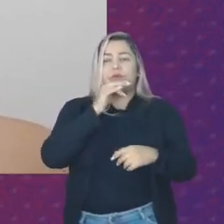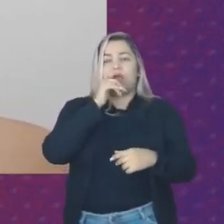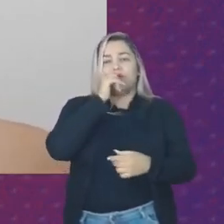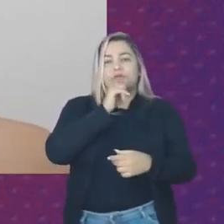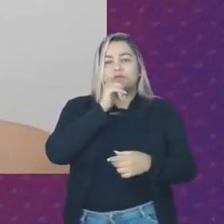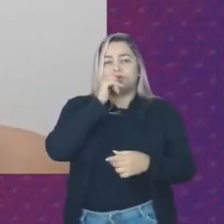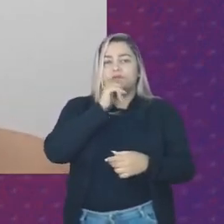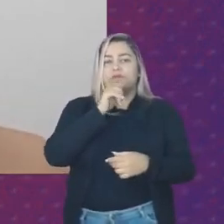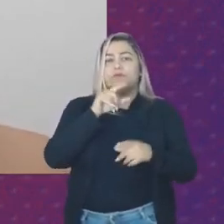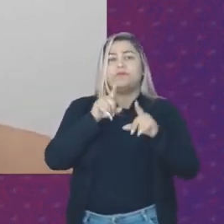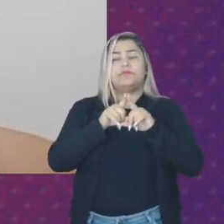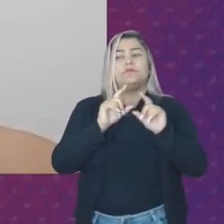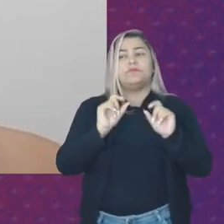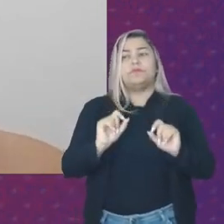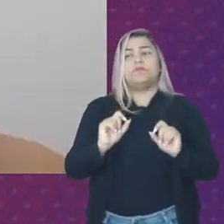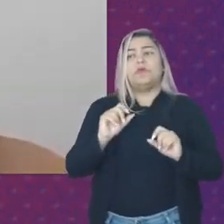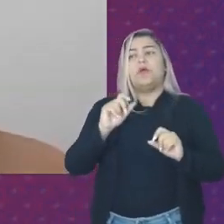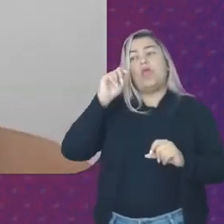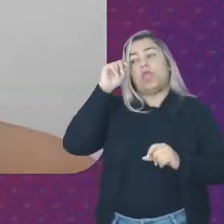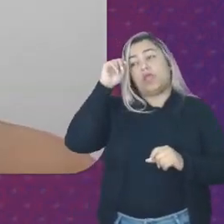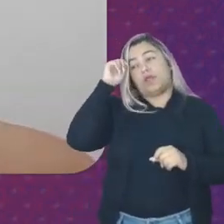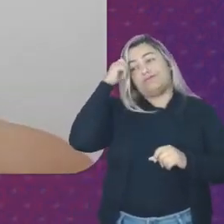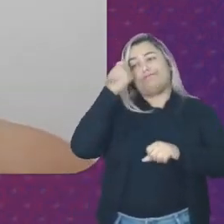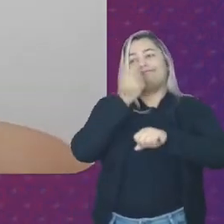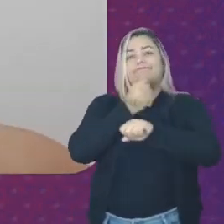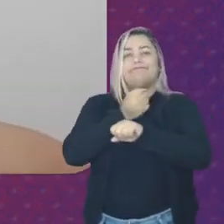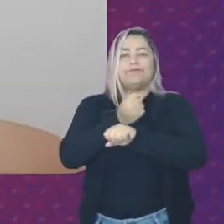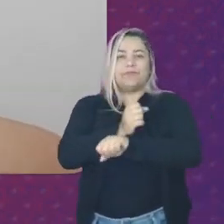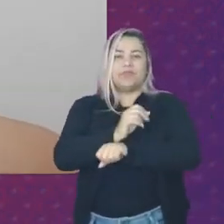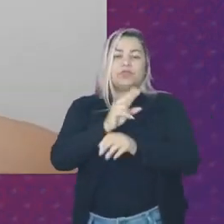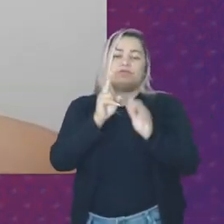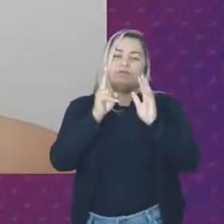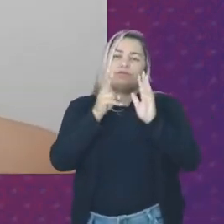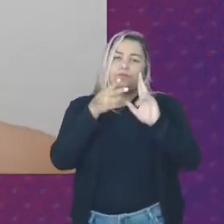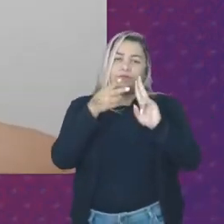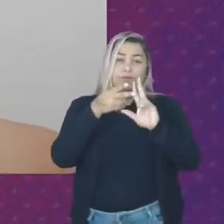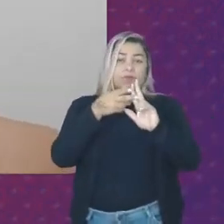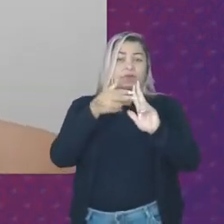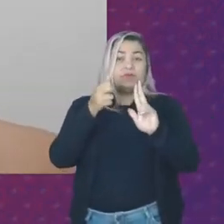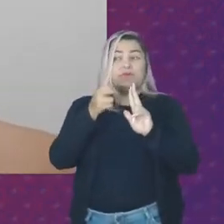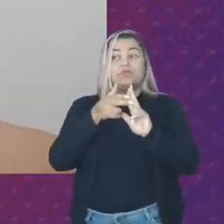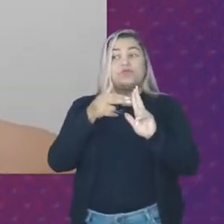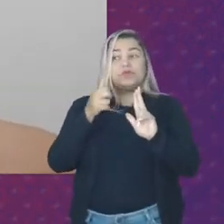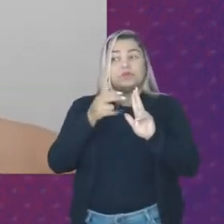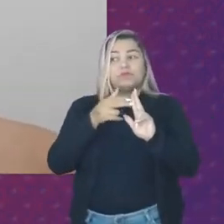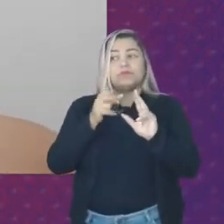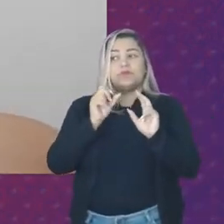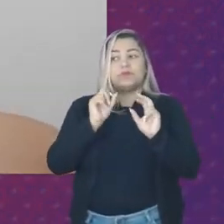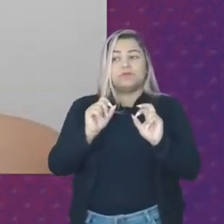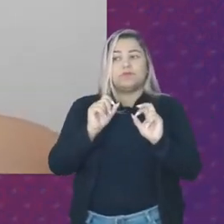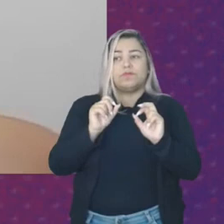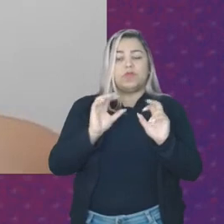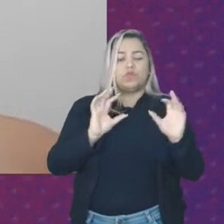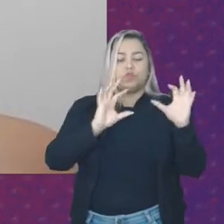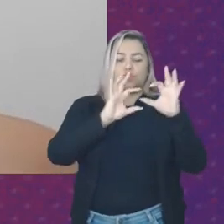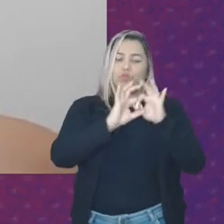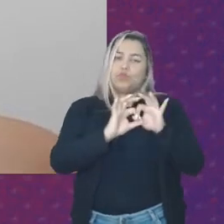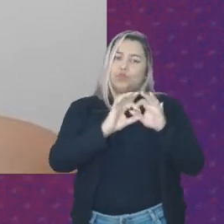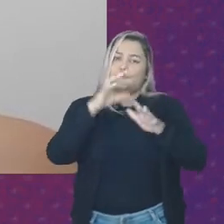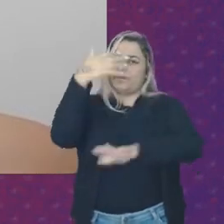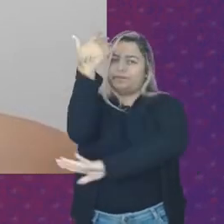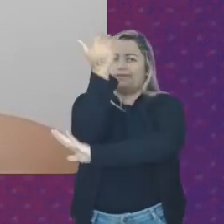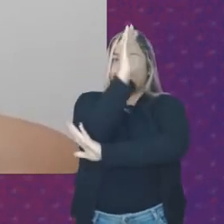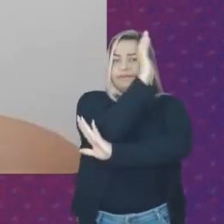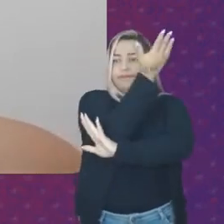mulheres campesinas, das quilombolas, das indígenas, das ribeirinhas, essa conexão com o meio ambiente,